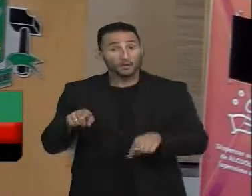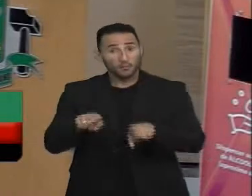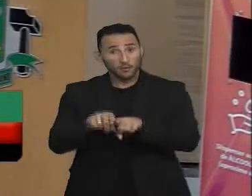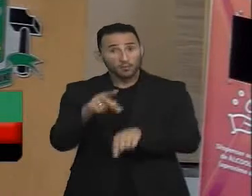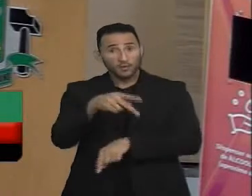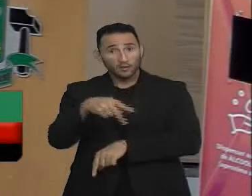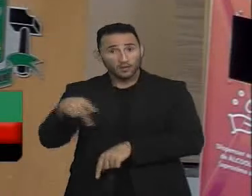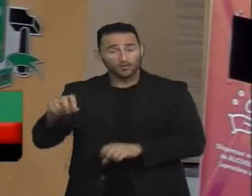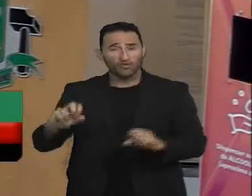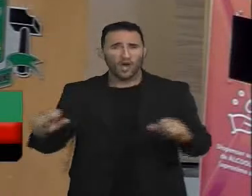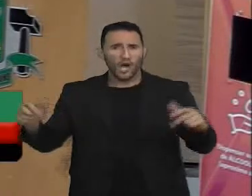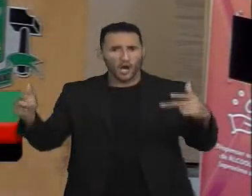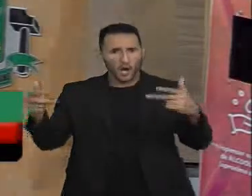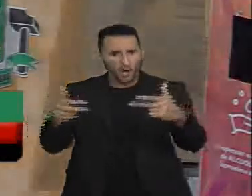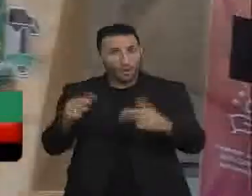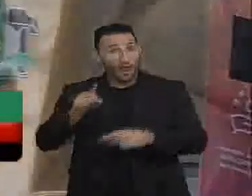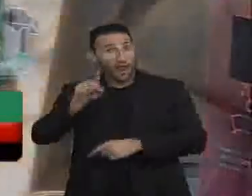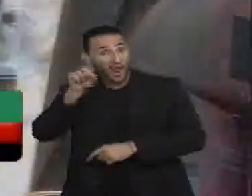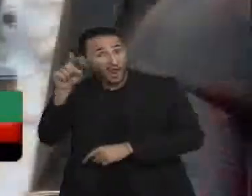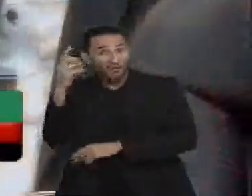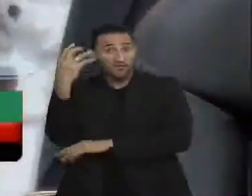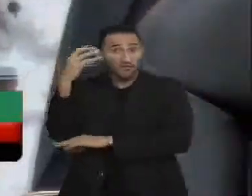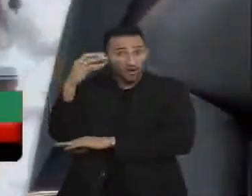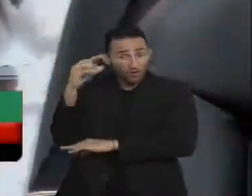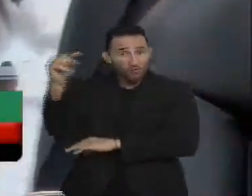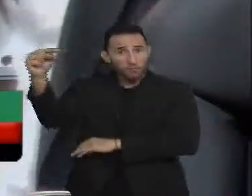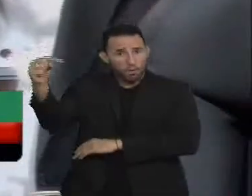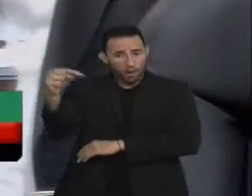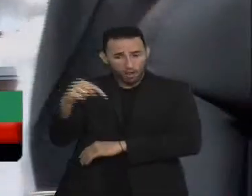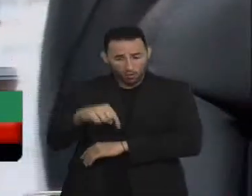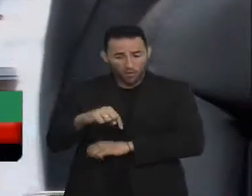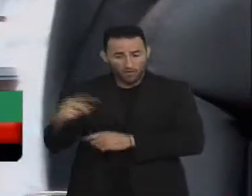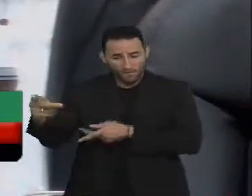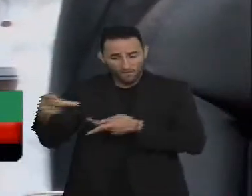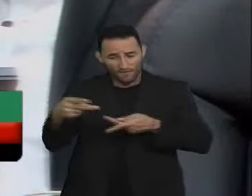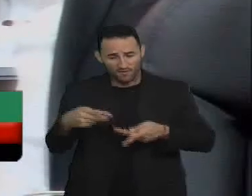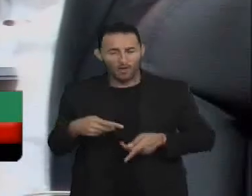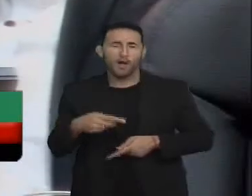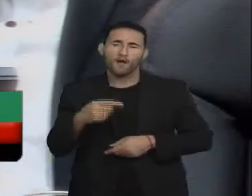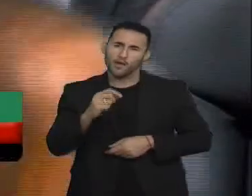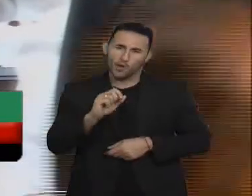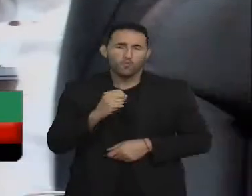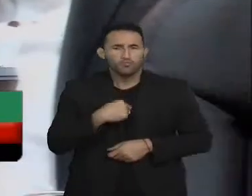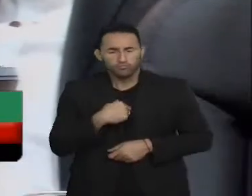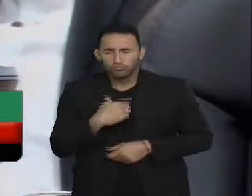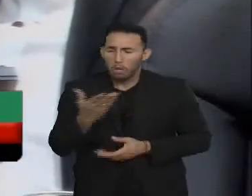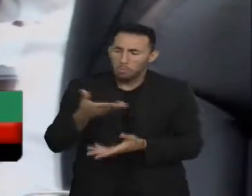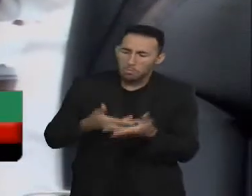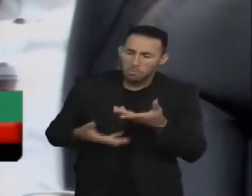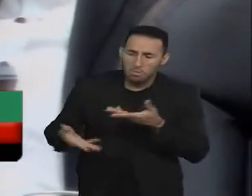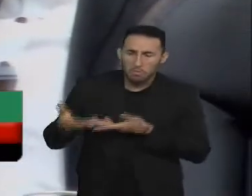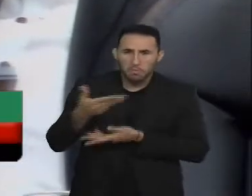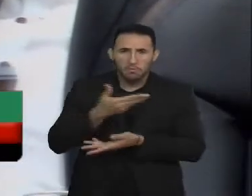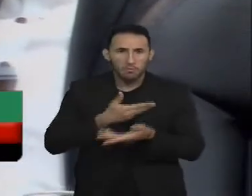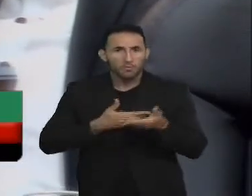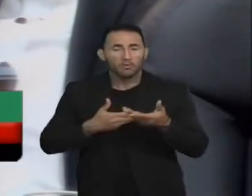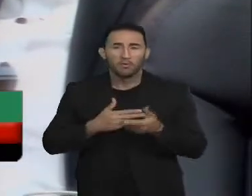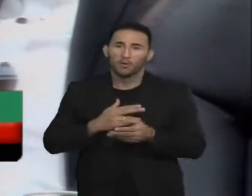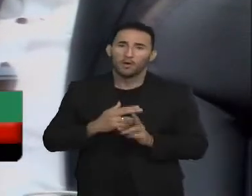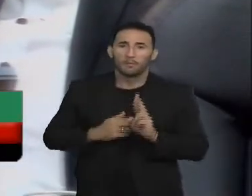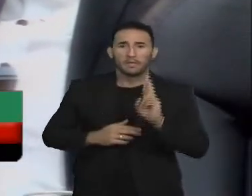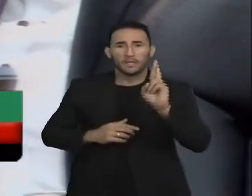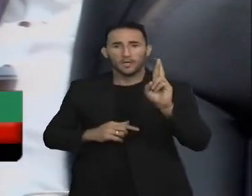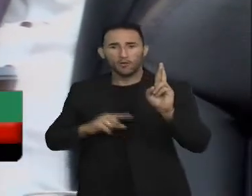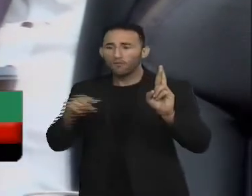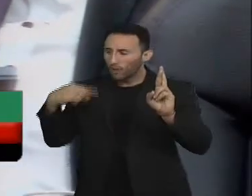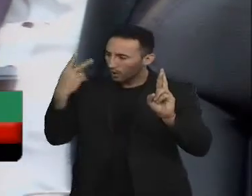Câmara, vereador Pelé, lá de Cedro, esteve aqui nos visitando, recebi ele aqui em nome dos seus vereadores.